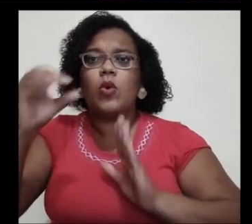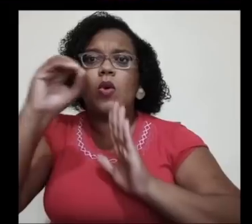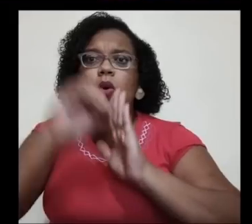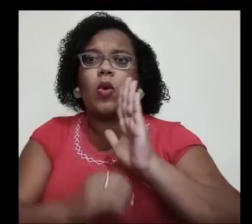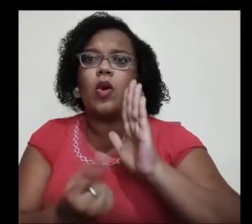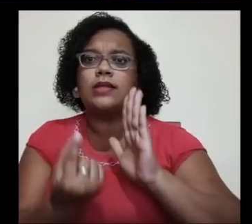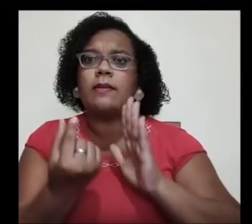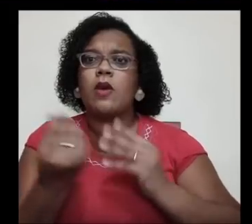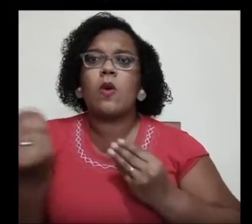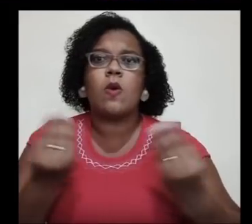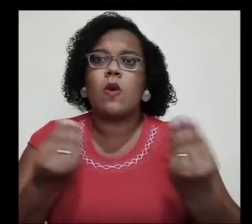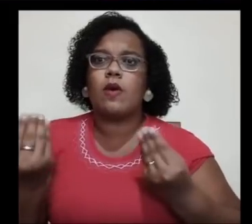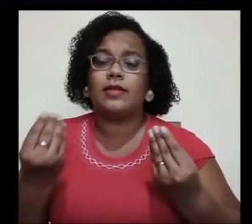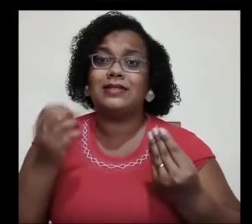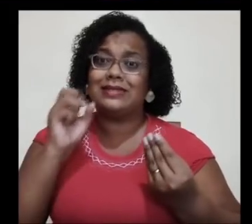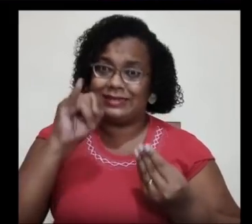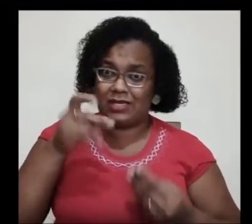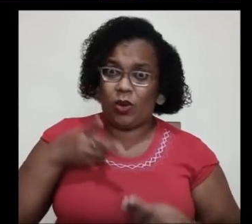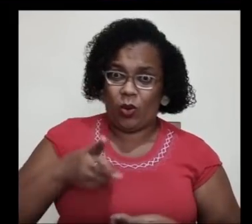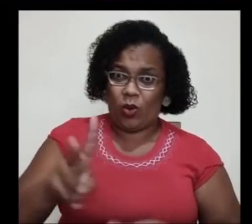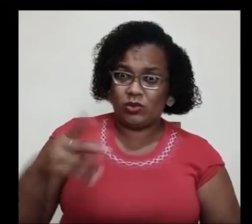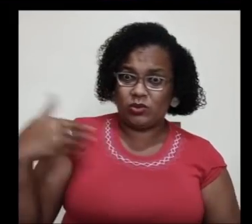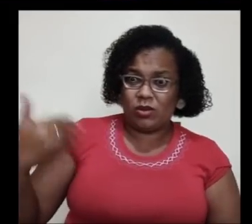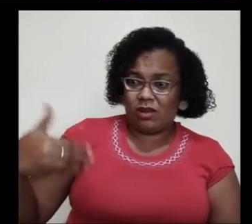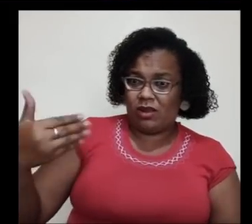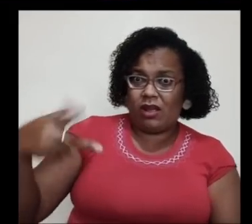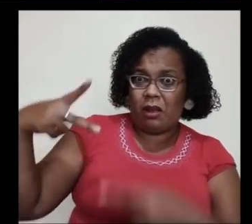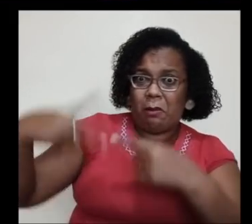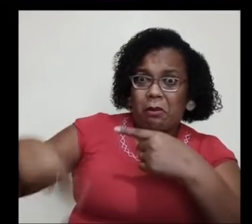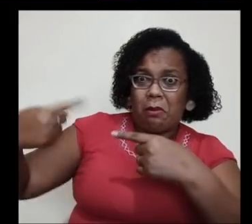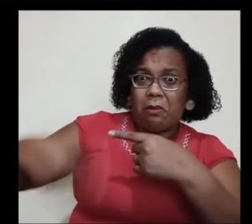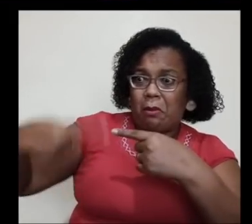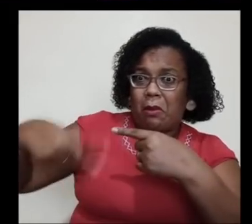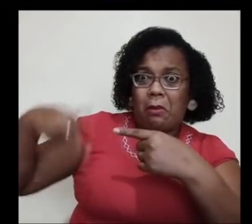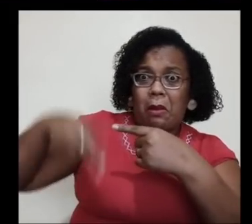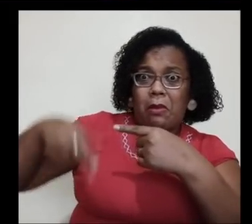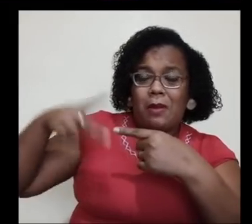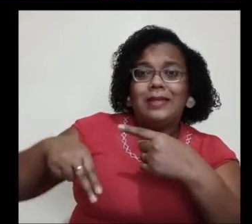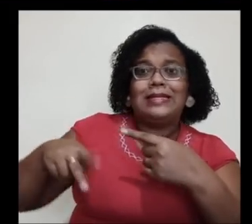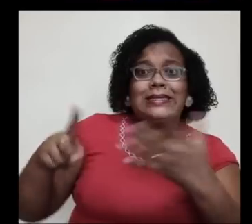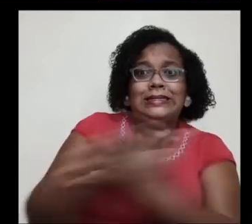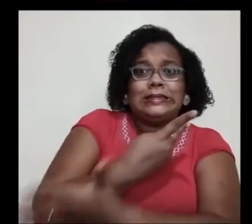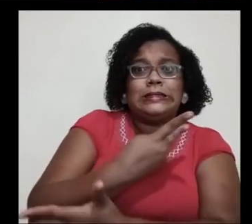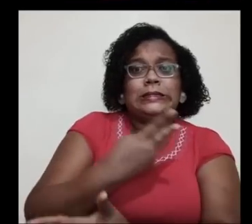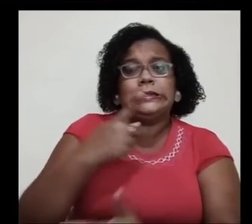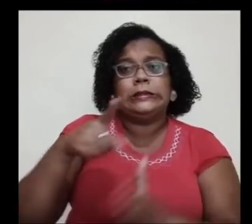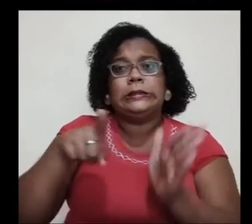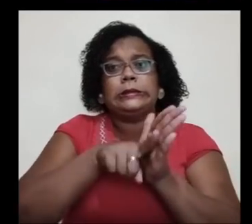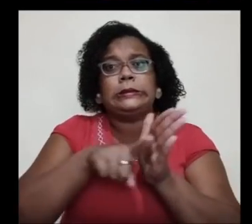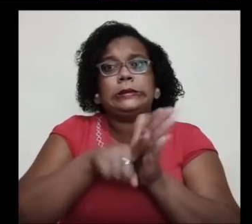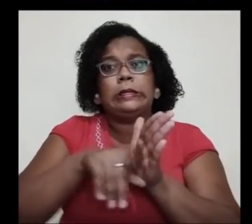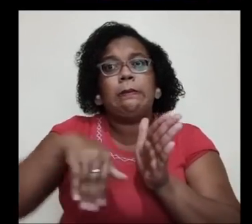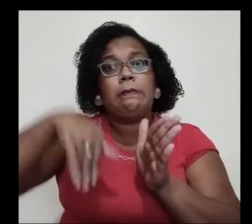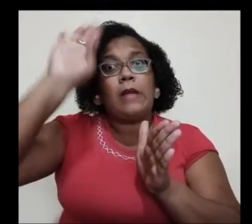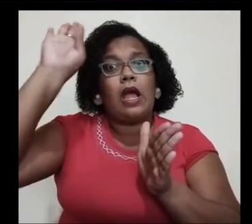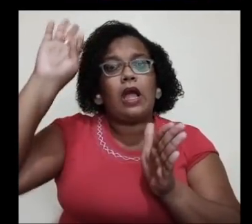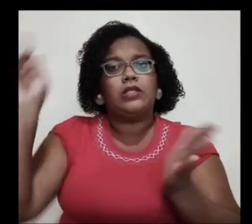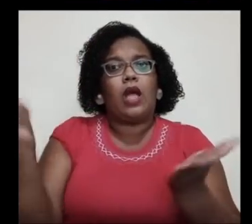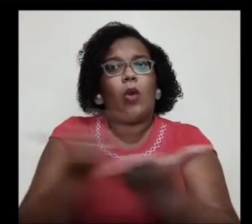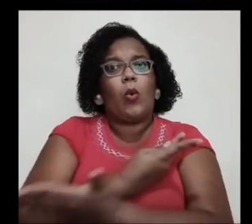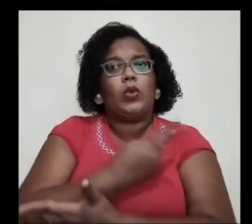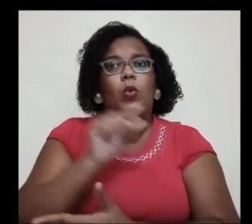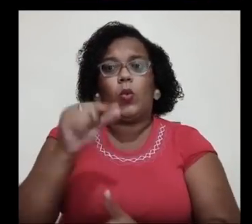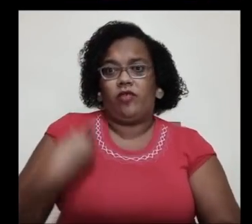se continuar assim, esse desmonte que a gente está falando pode se transformar numa realidade ainda muito mais negativa do que aquela que estamos